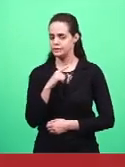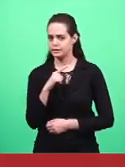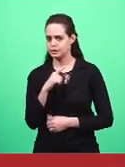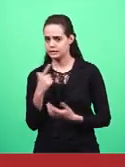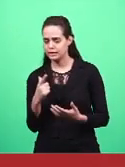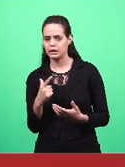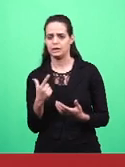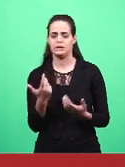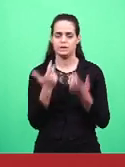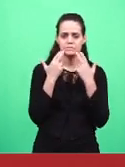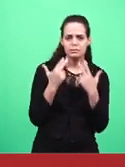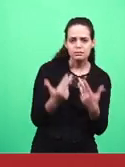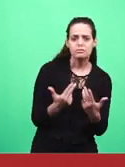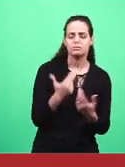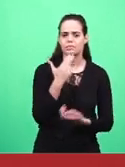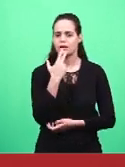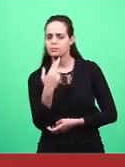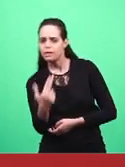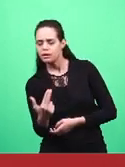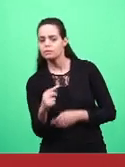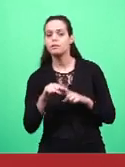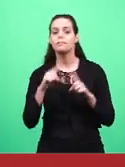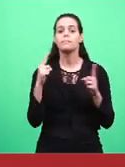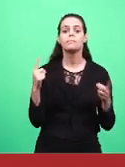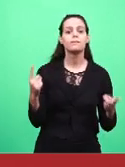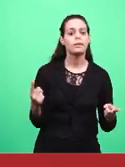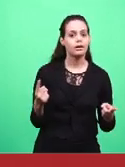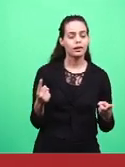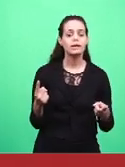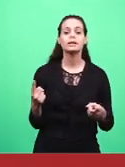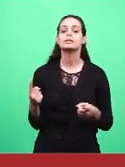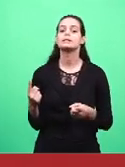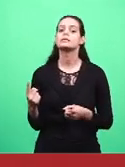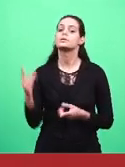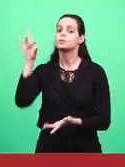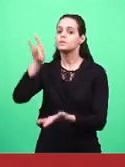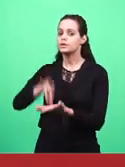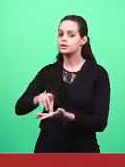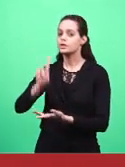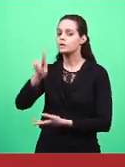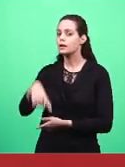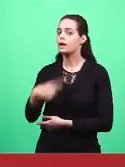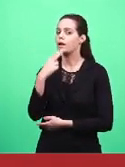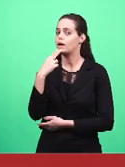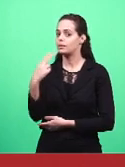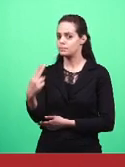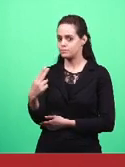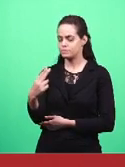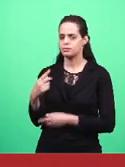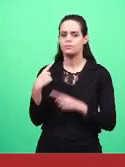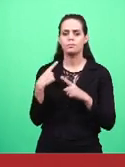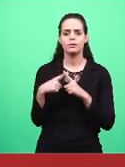lei. Então, veja só, isso era questão moral.